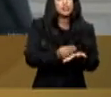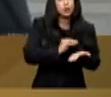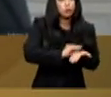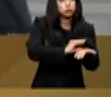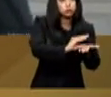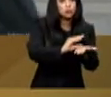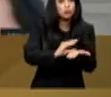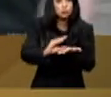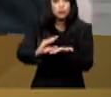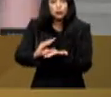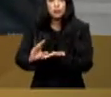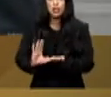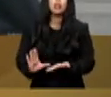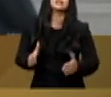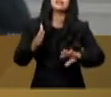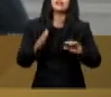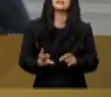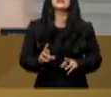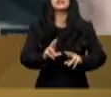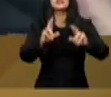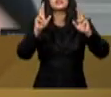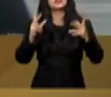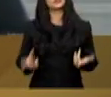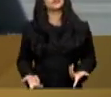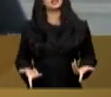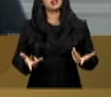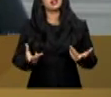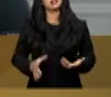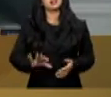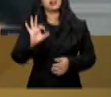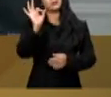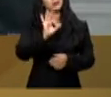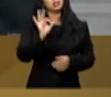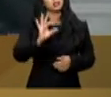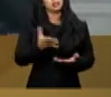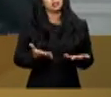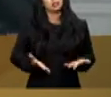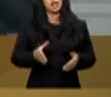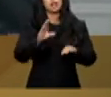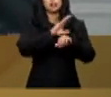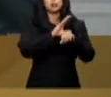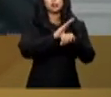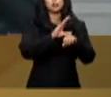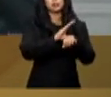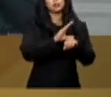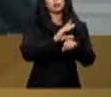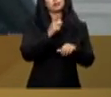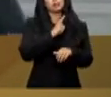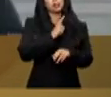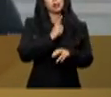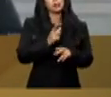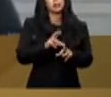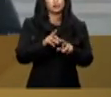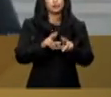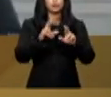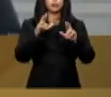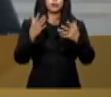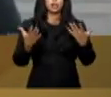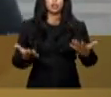coisas diversas na Constituição. A Constituição estabelece ambos os casos, mas são coisas diversas.